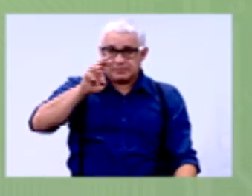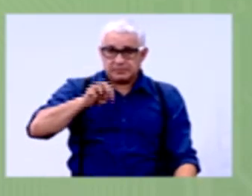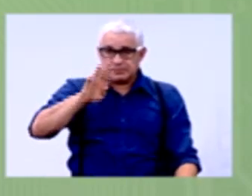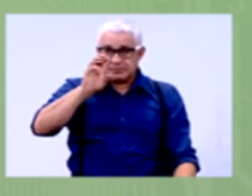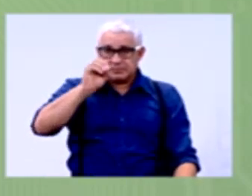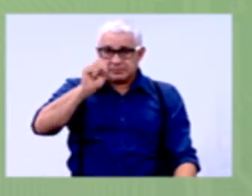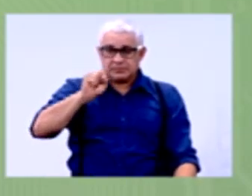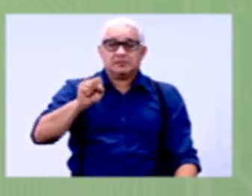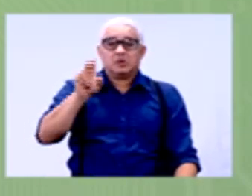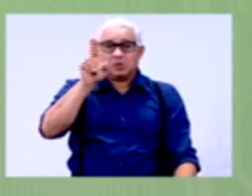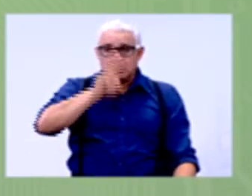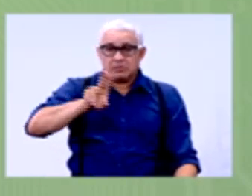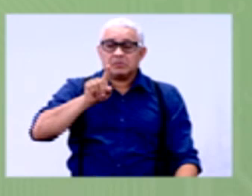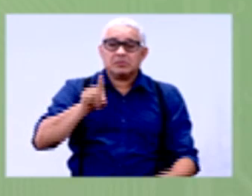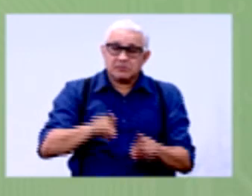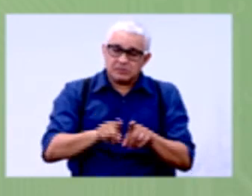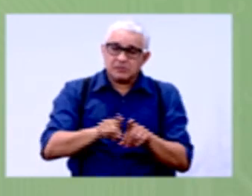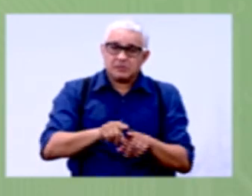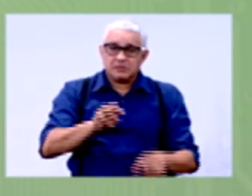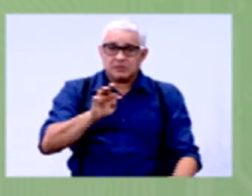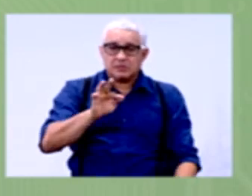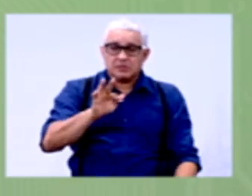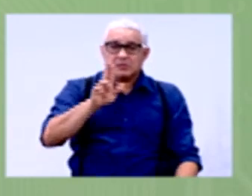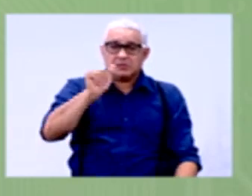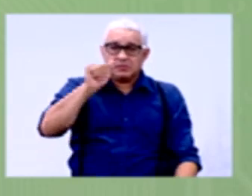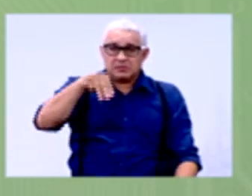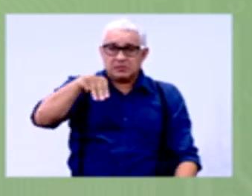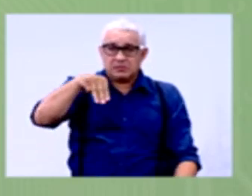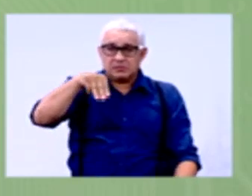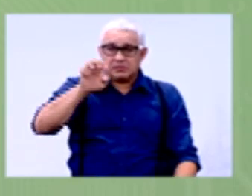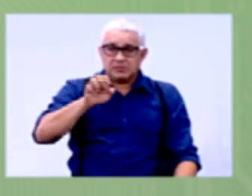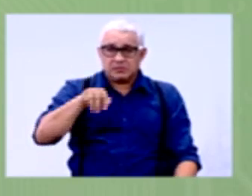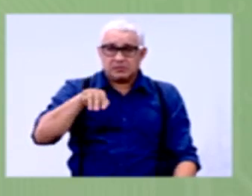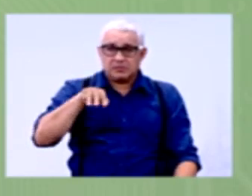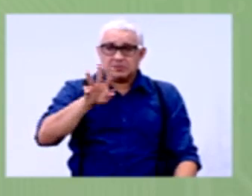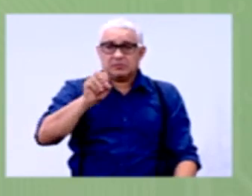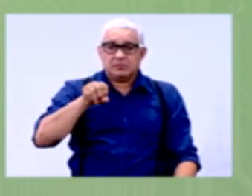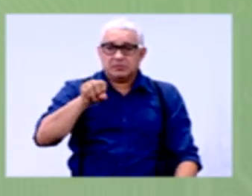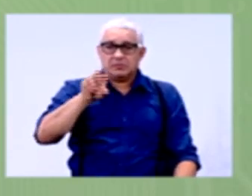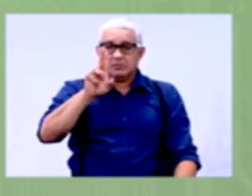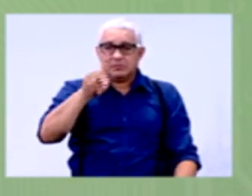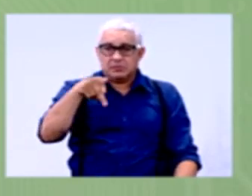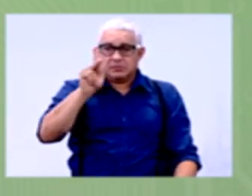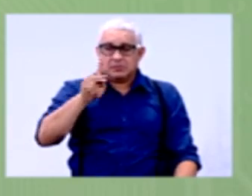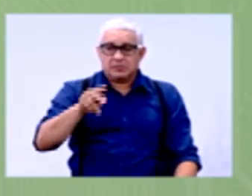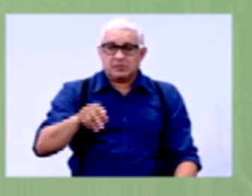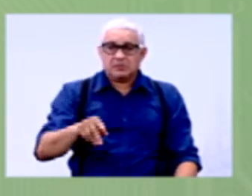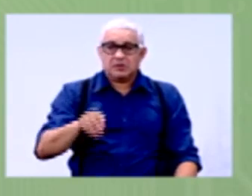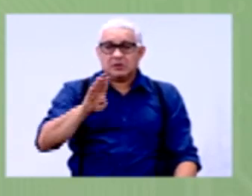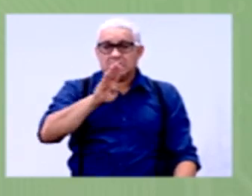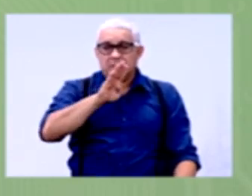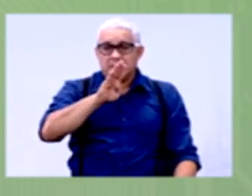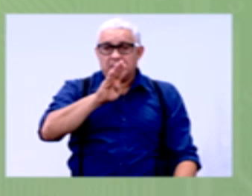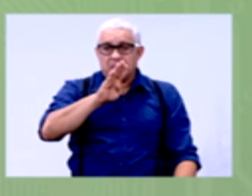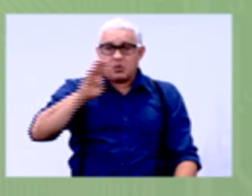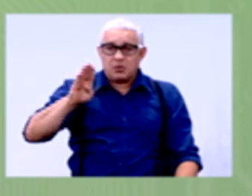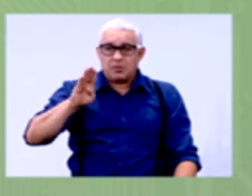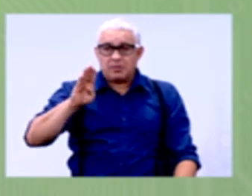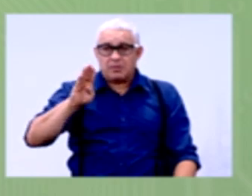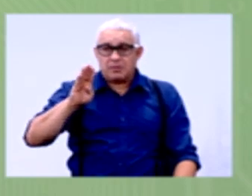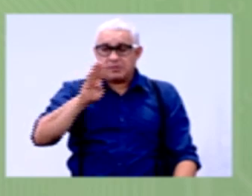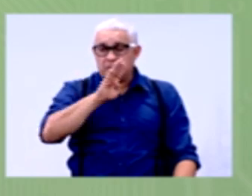utilizando também o nosso framework Bootstrap para fazer estilização aí desses campos, né? Então,